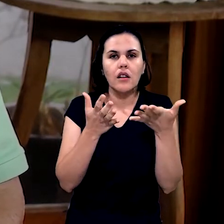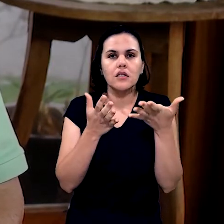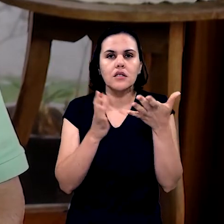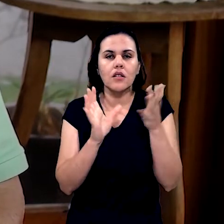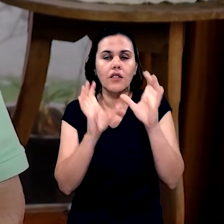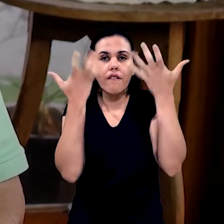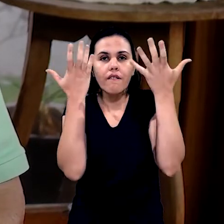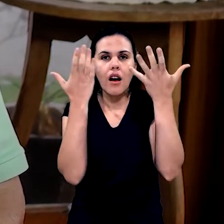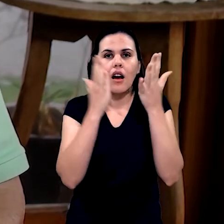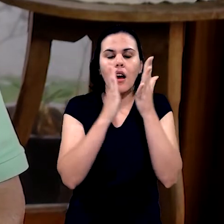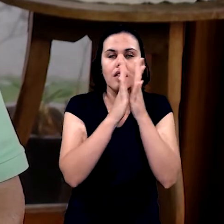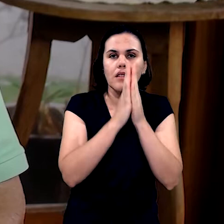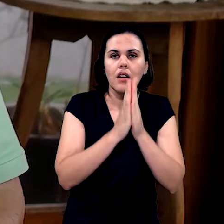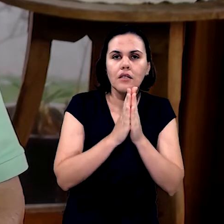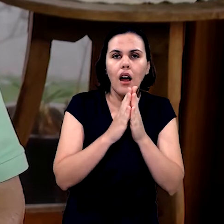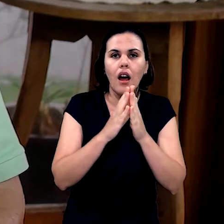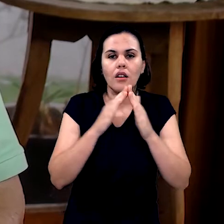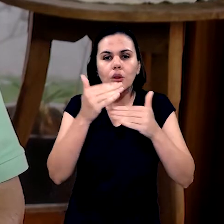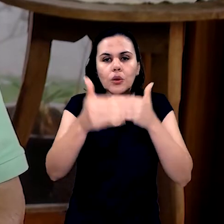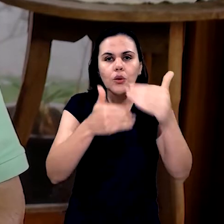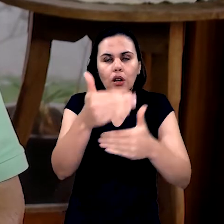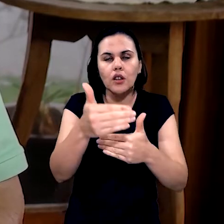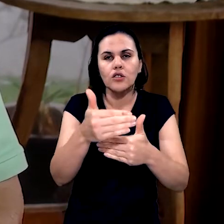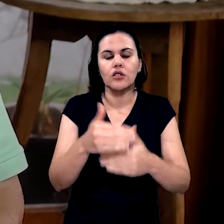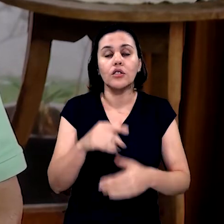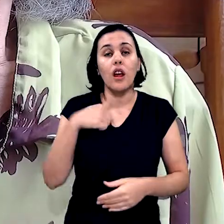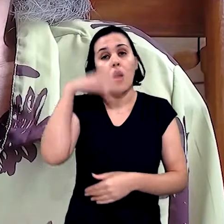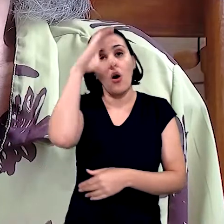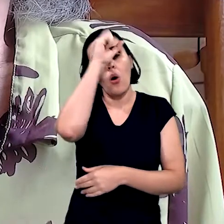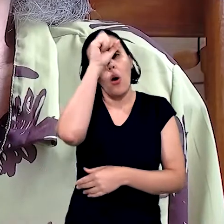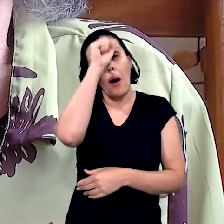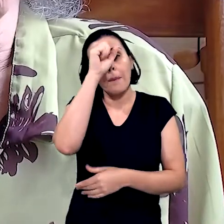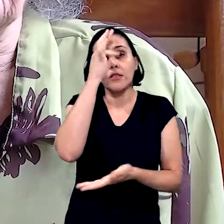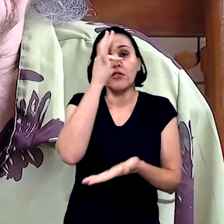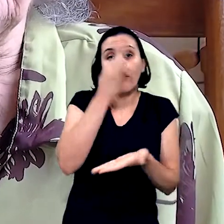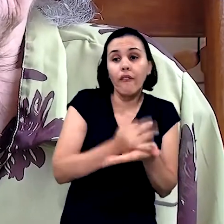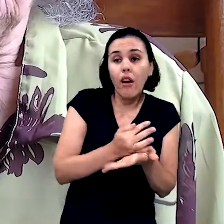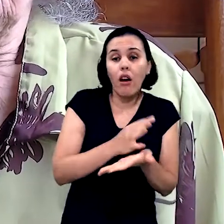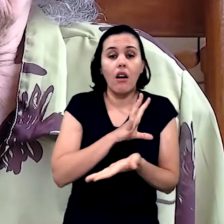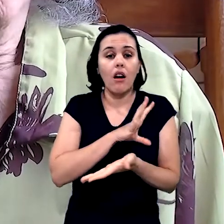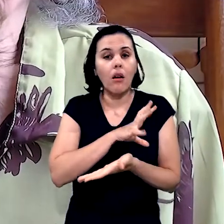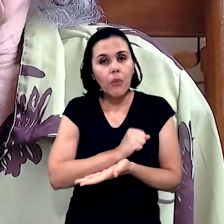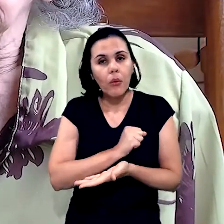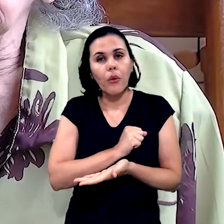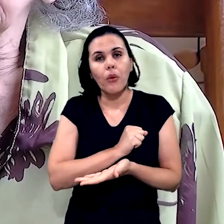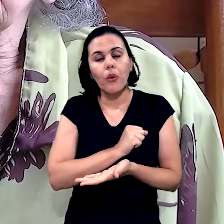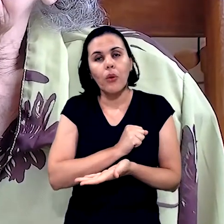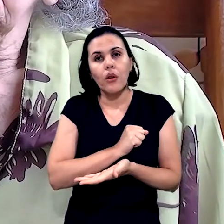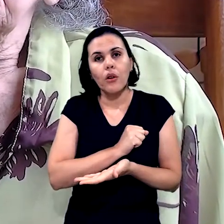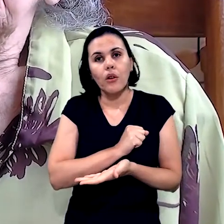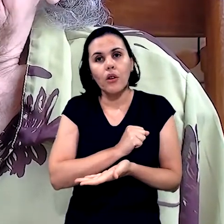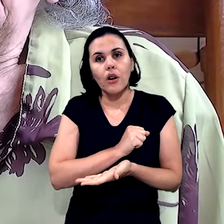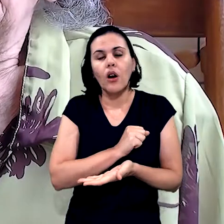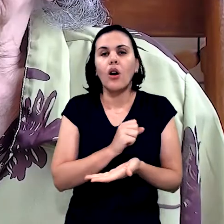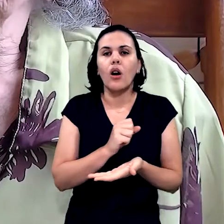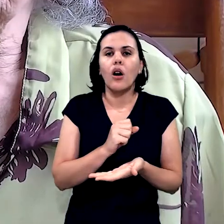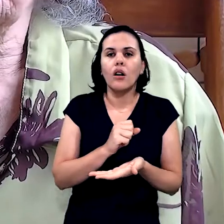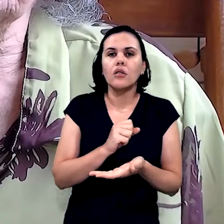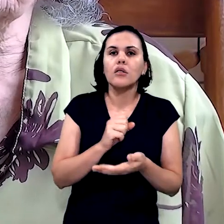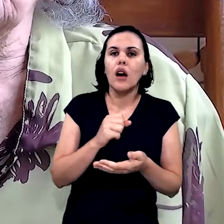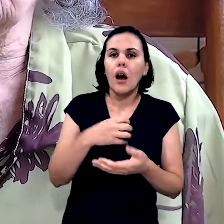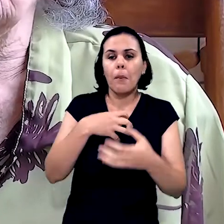nas rezas e durante a festa. Aprendi a fé, o amor,